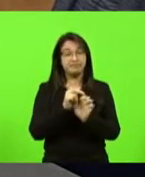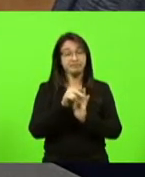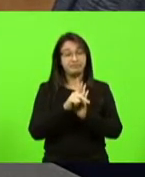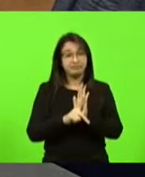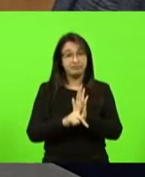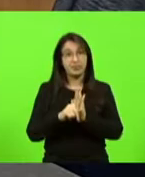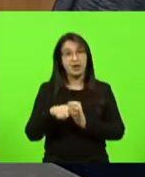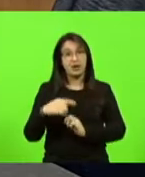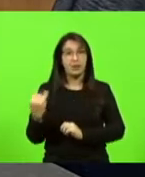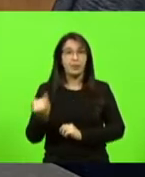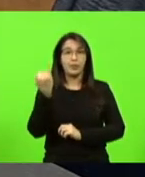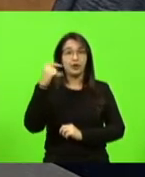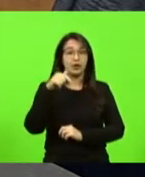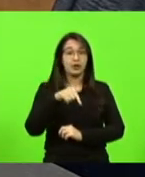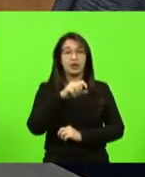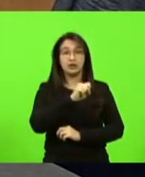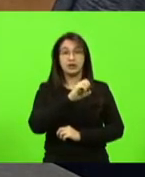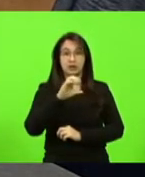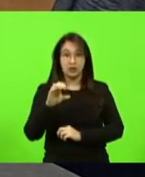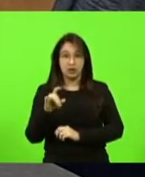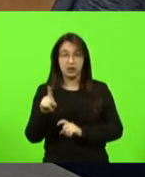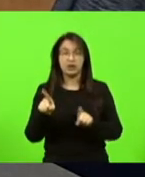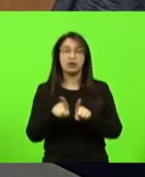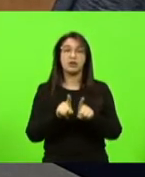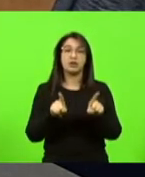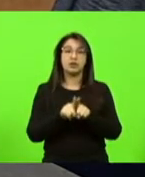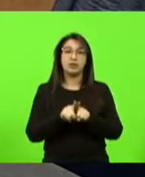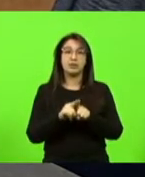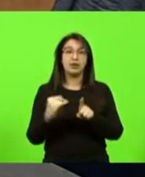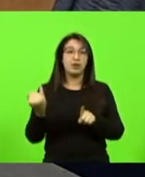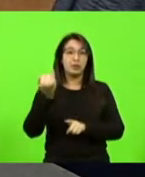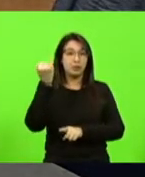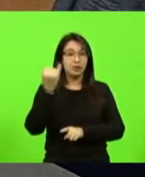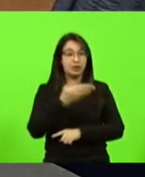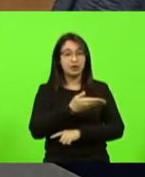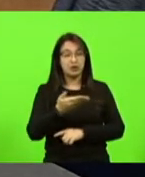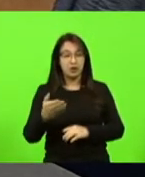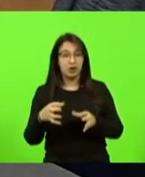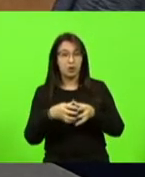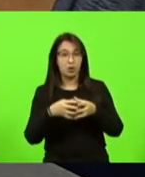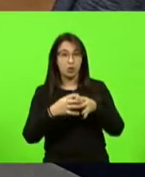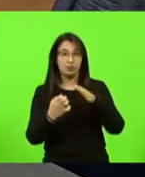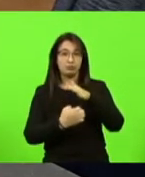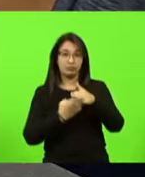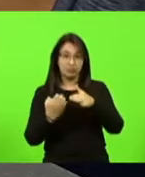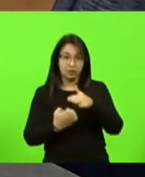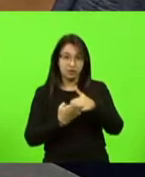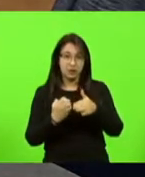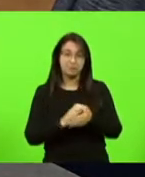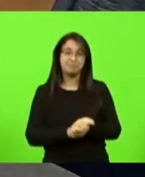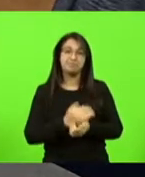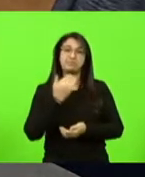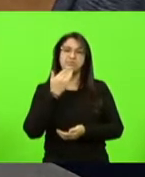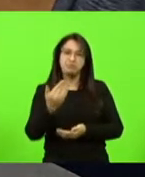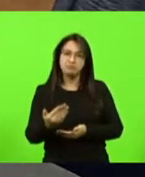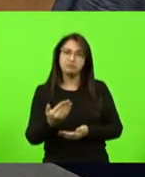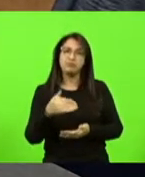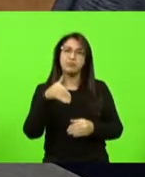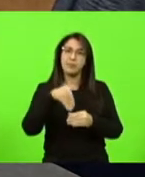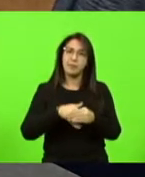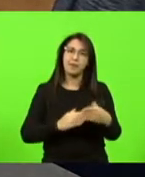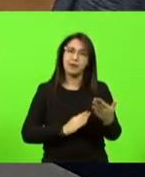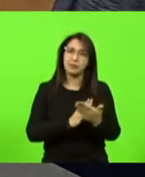Santa Catarina, é importante também para os empresários. Quero pedir aqui o voto de aprovação